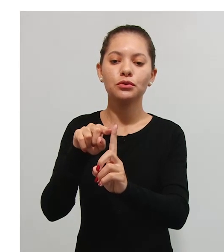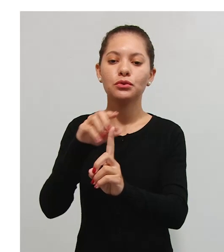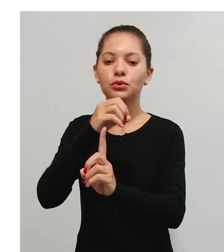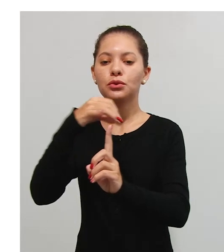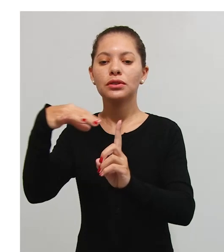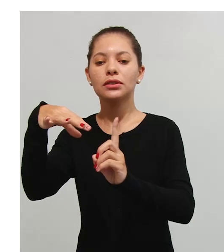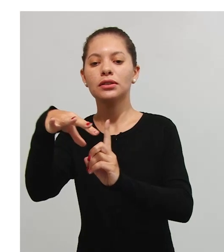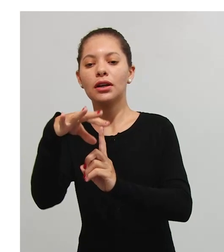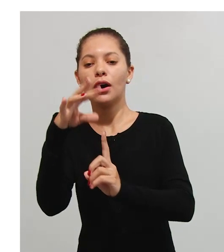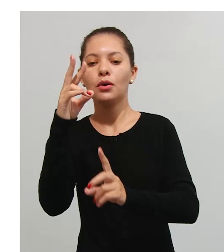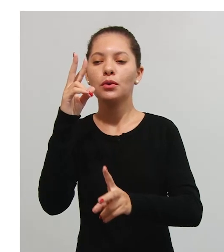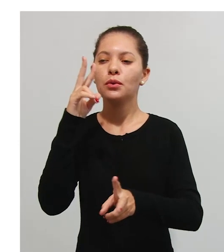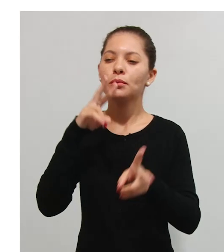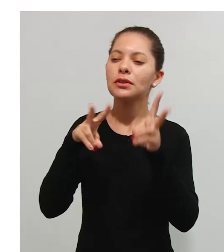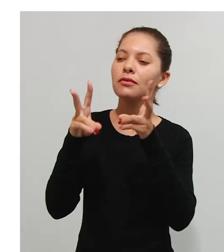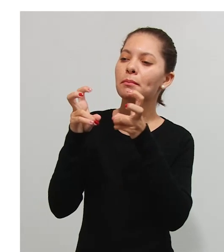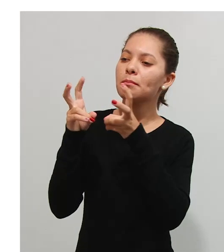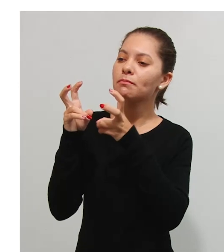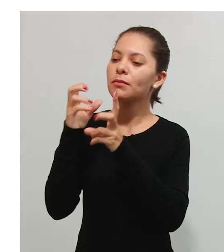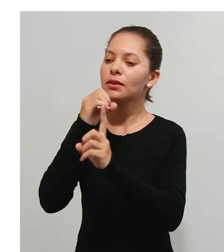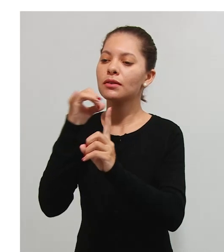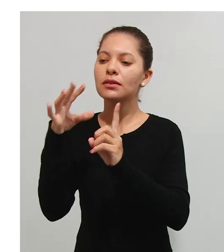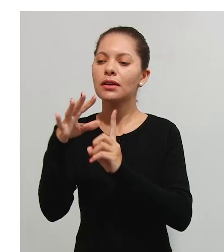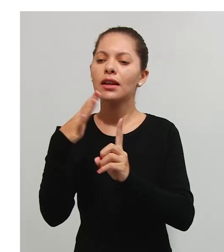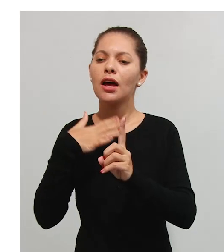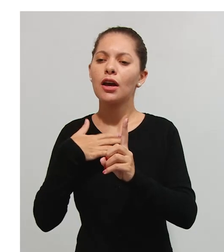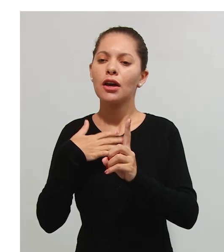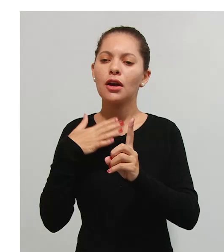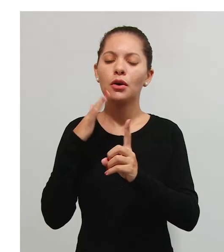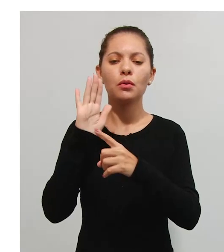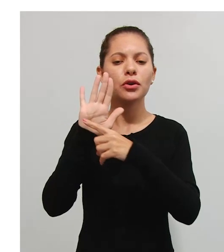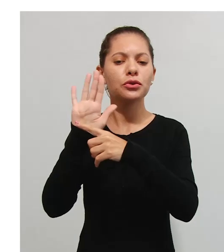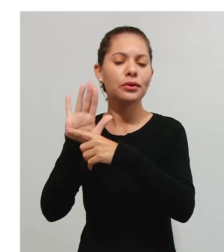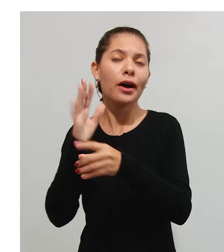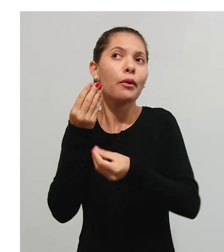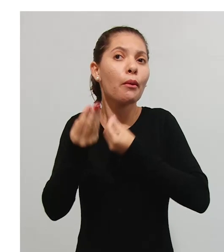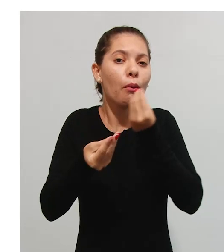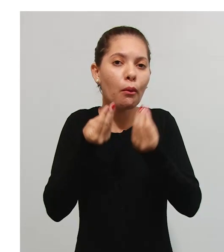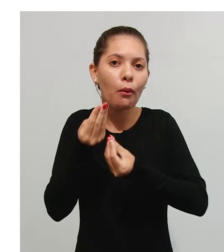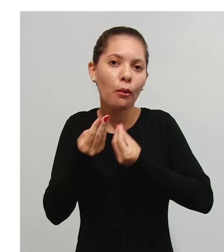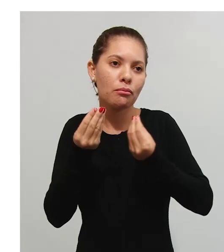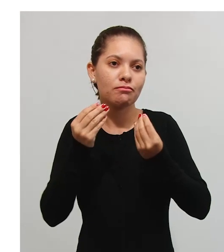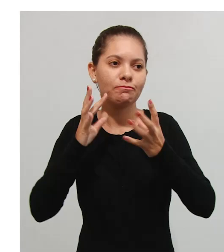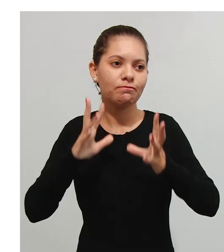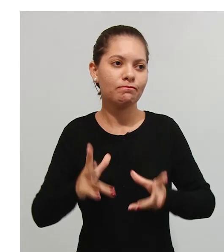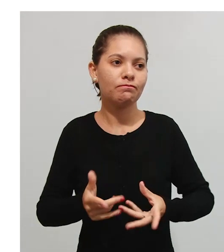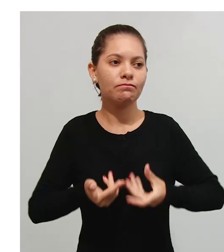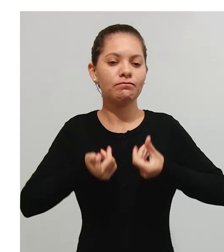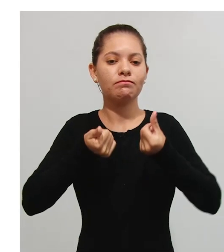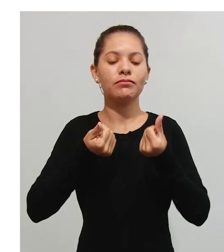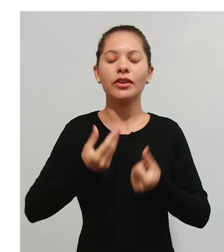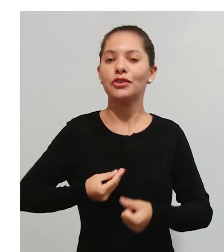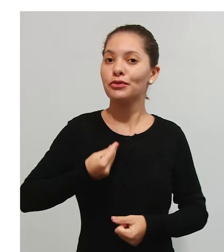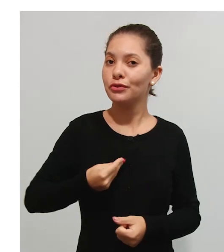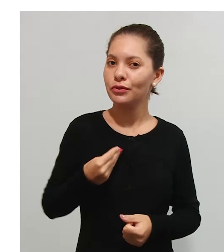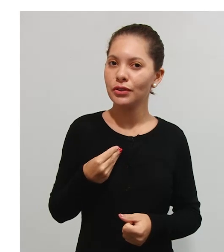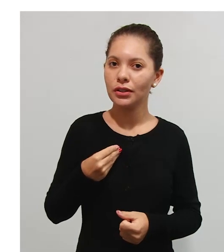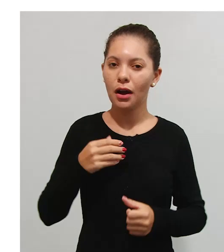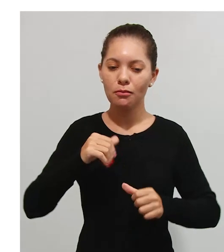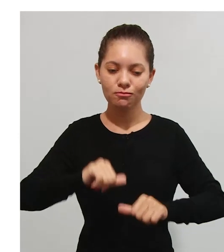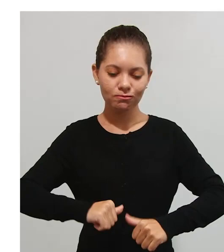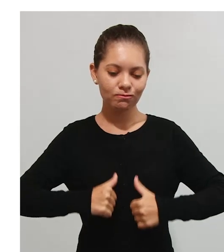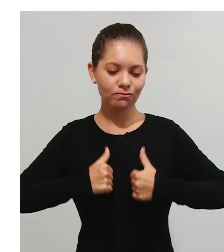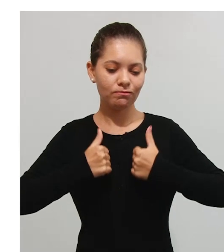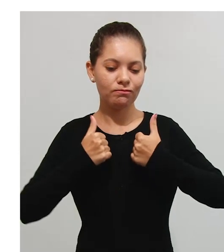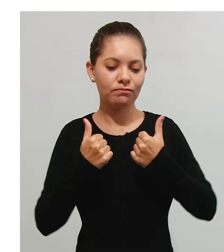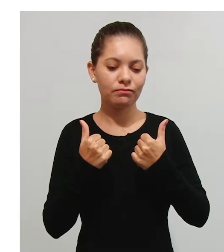objetivo um impacto social, ou seja, ele sempre vai estar olhando para a sociedade e o que ele pode oferecer para melhorar ali a qualidade de